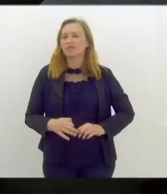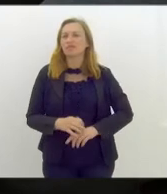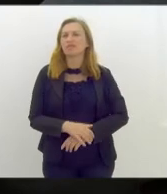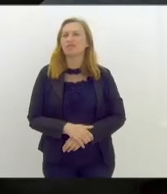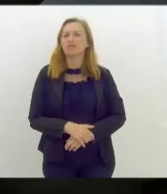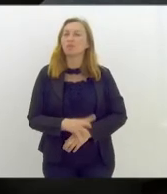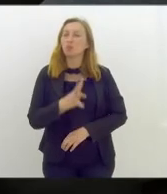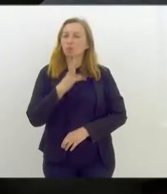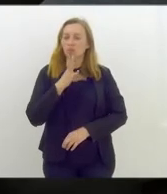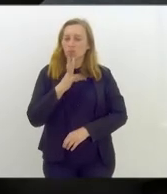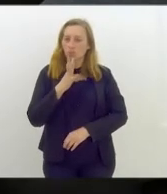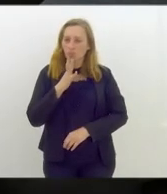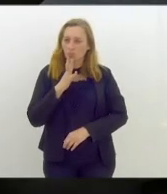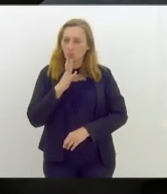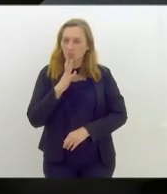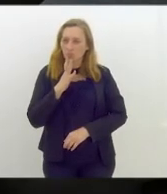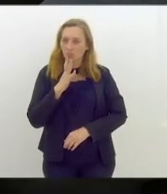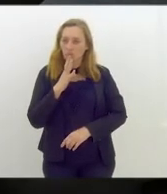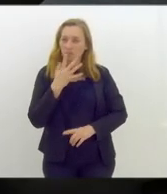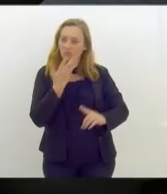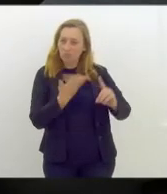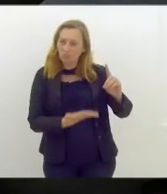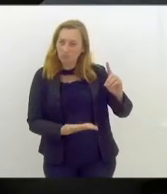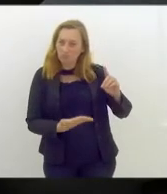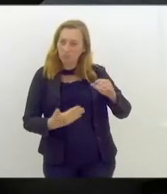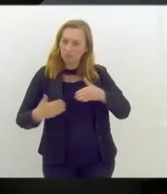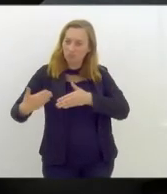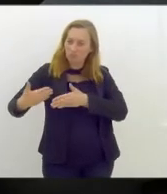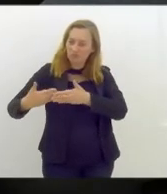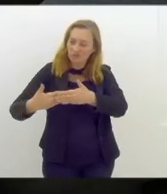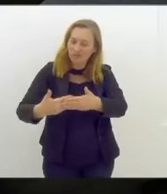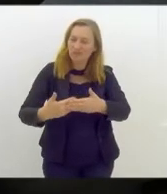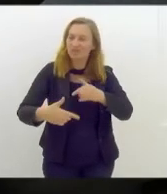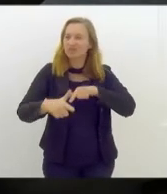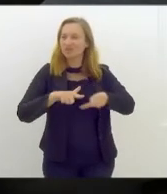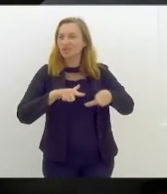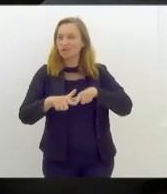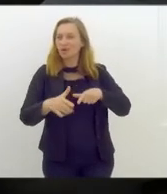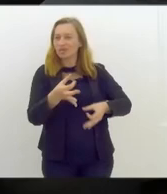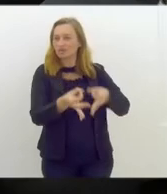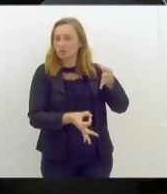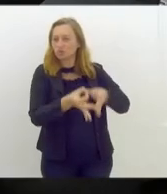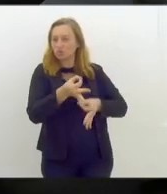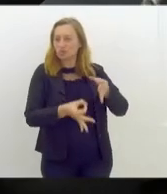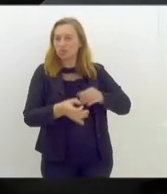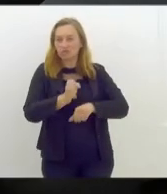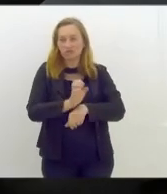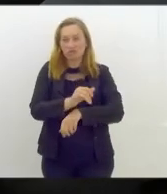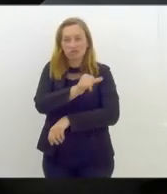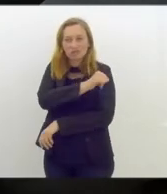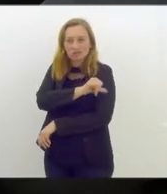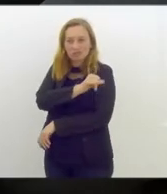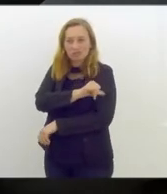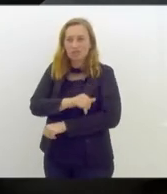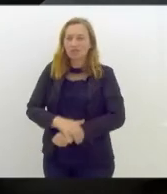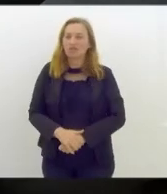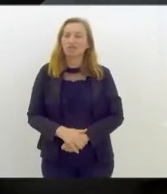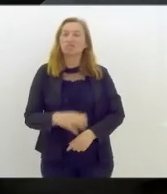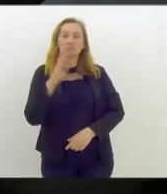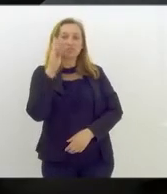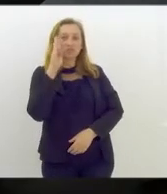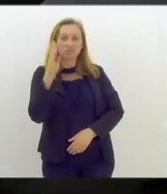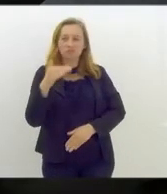um reconhecimento à sua brilhante trajetória e atuação no judiciário de nosso Estado e, principalmente, no